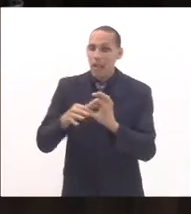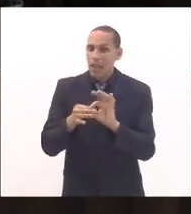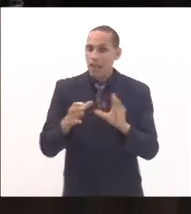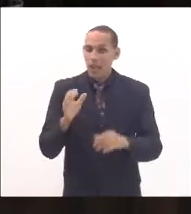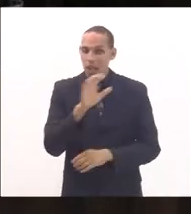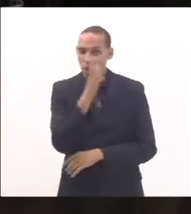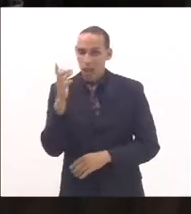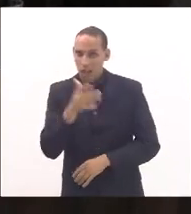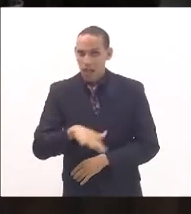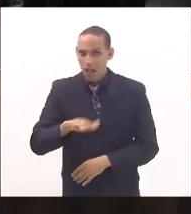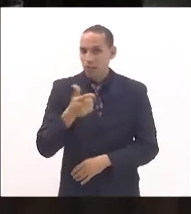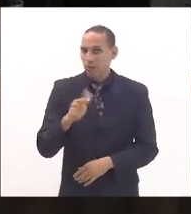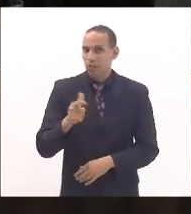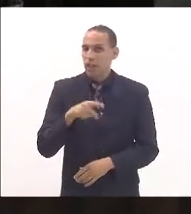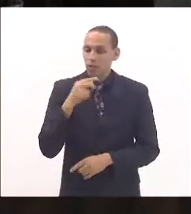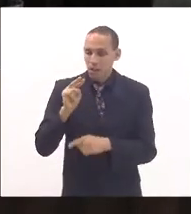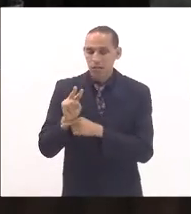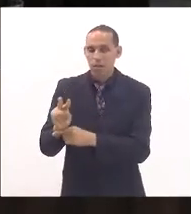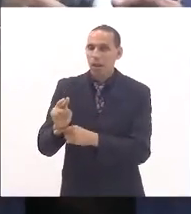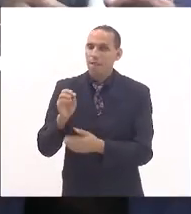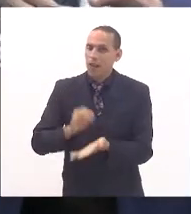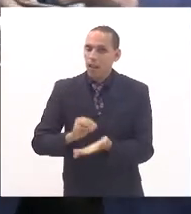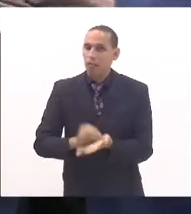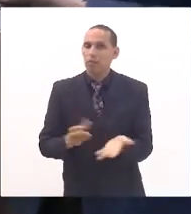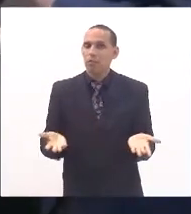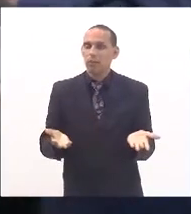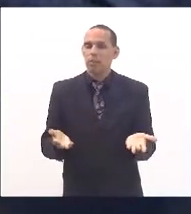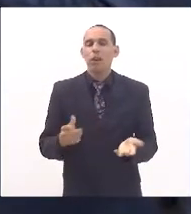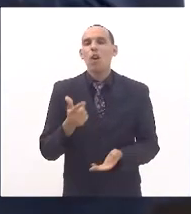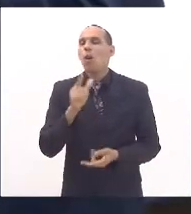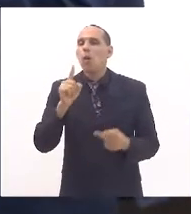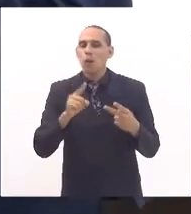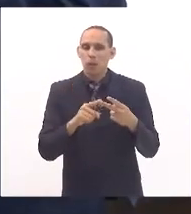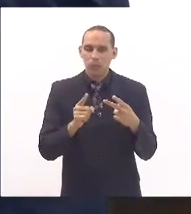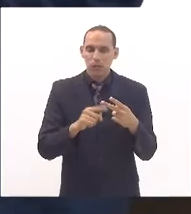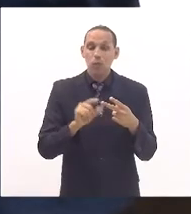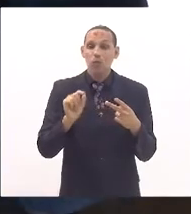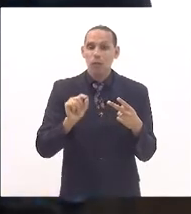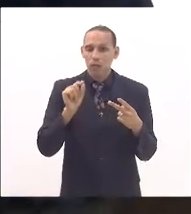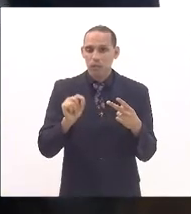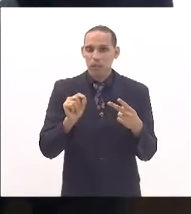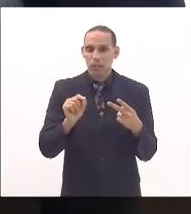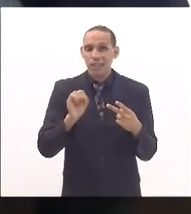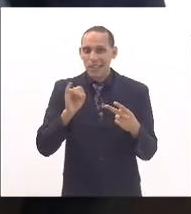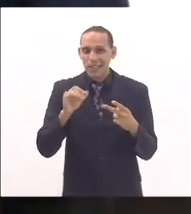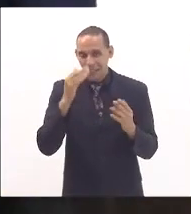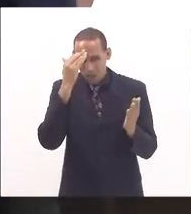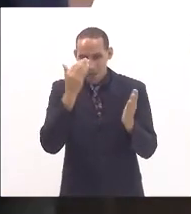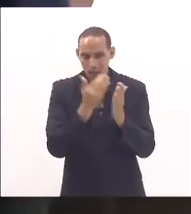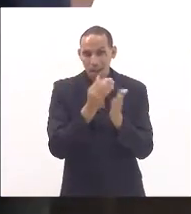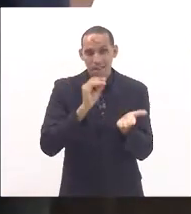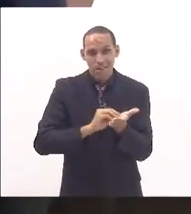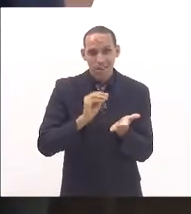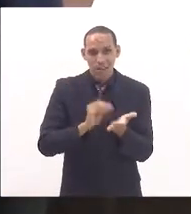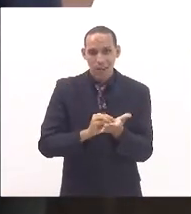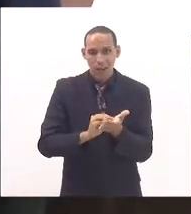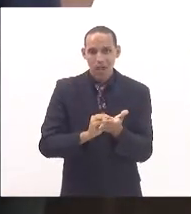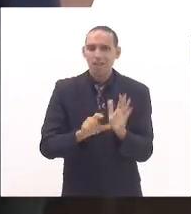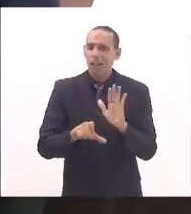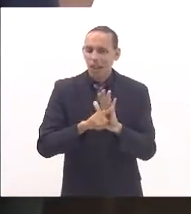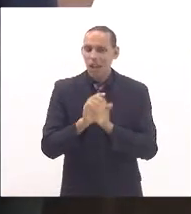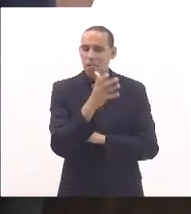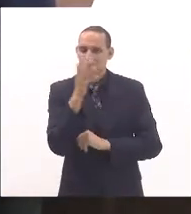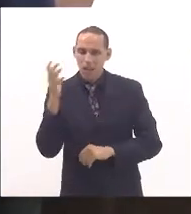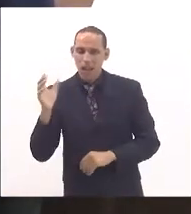omissão nossa de quem pode fiscalizar. E a outra emenda, é que, em caso de descumprimento da legislação ambiental, inclusive de